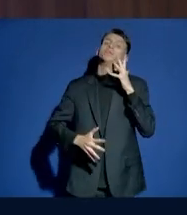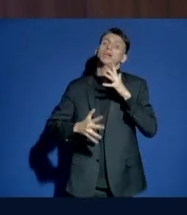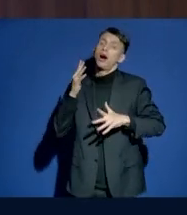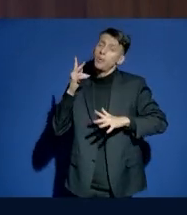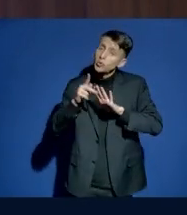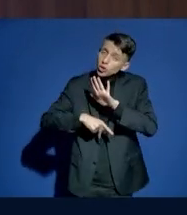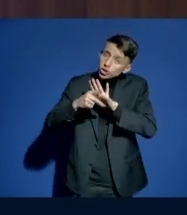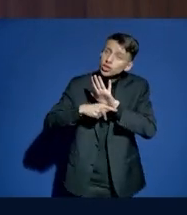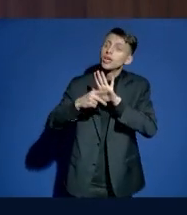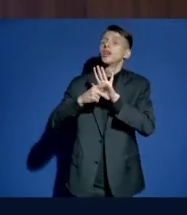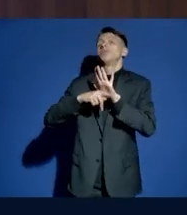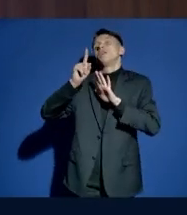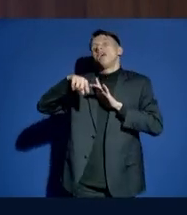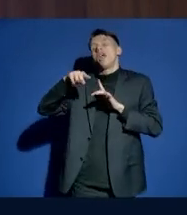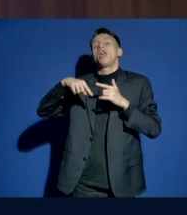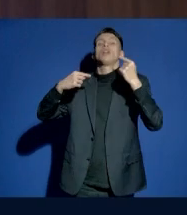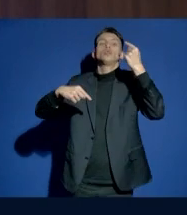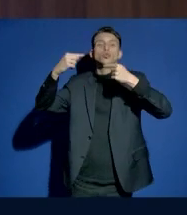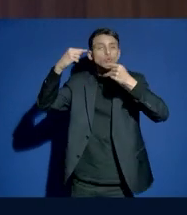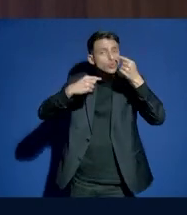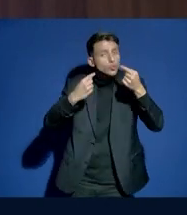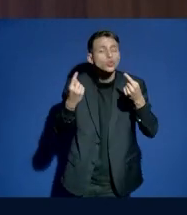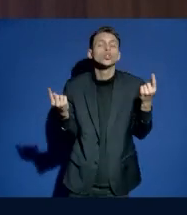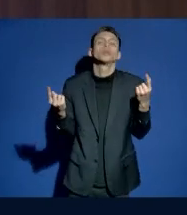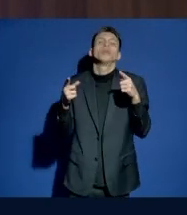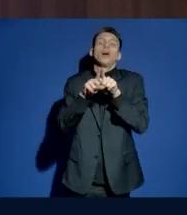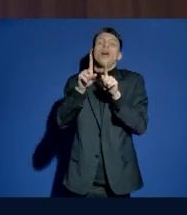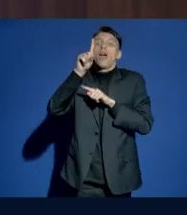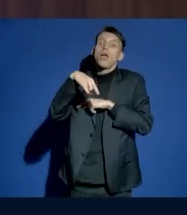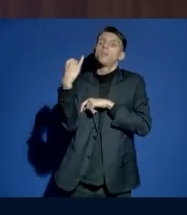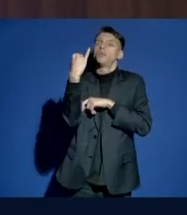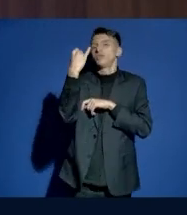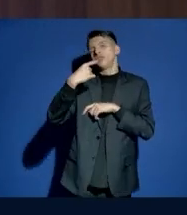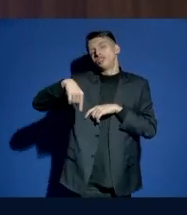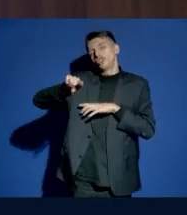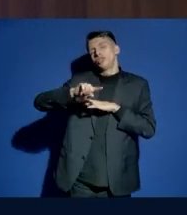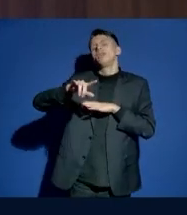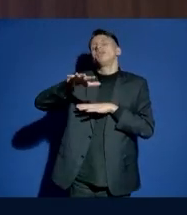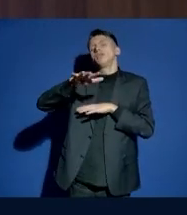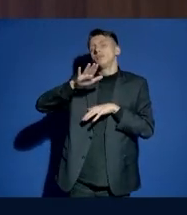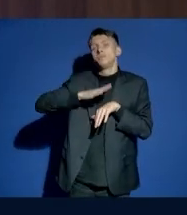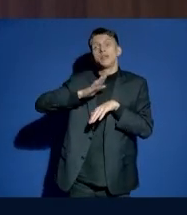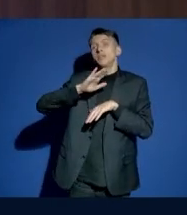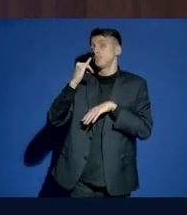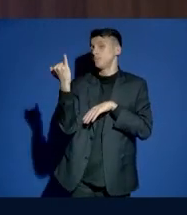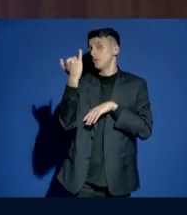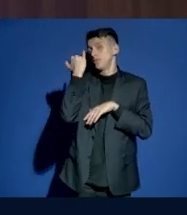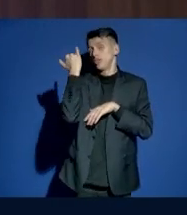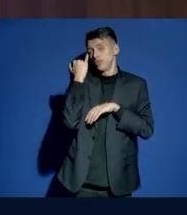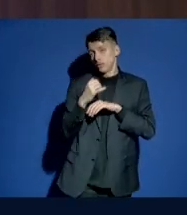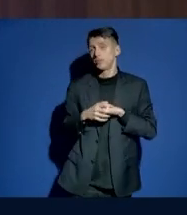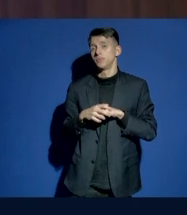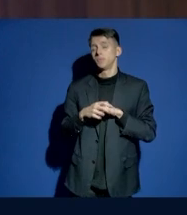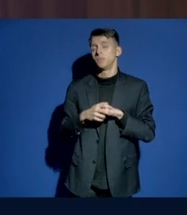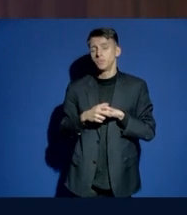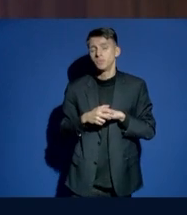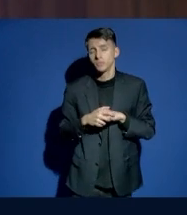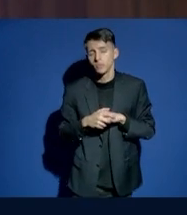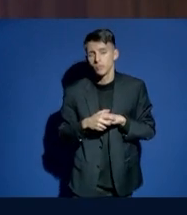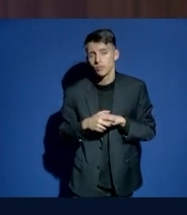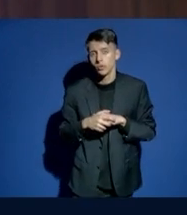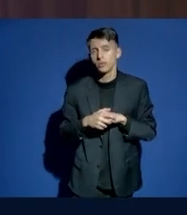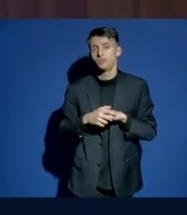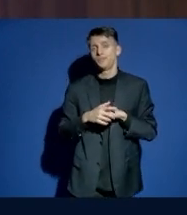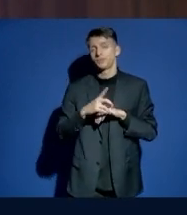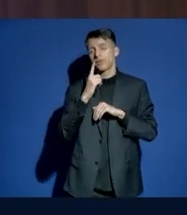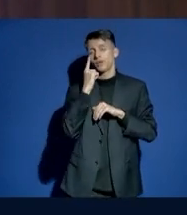que altamente competitivo que é altamente importante para o setor mais importante da economia brasileira então se